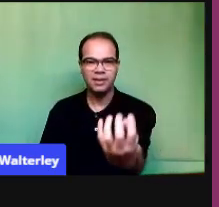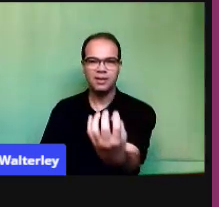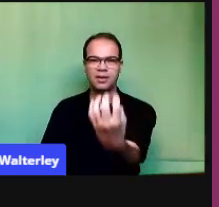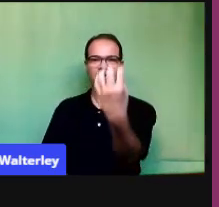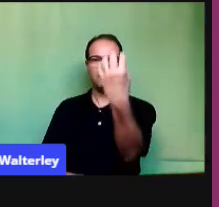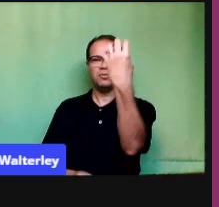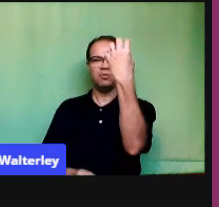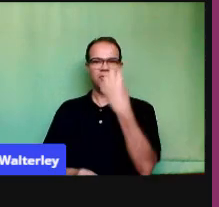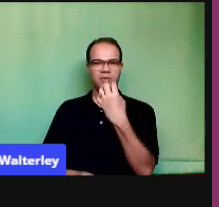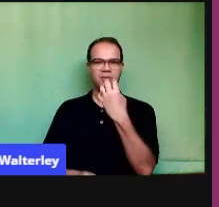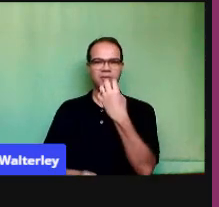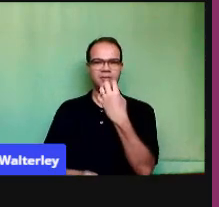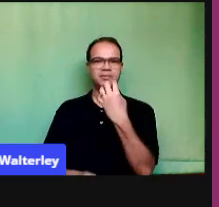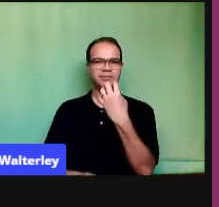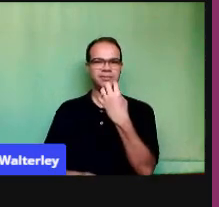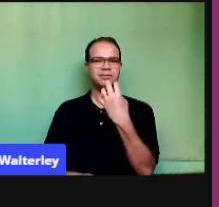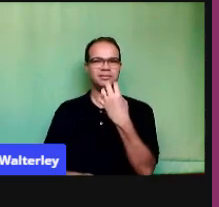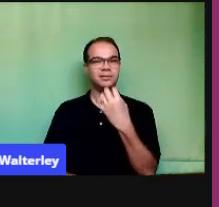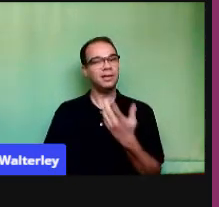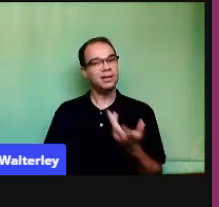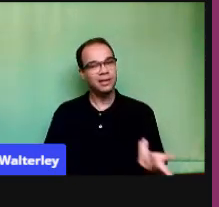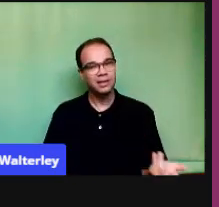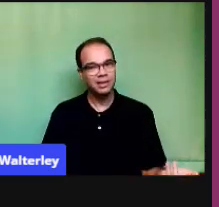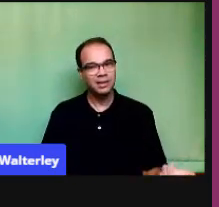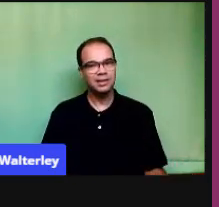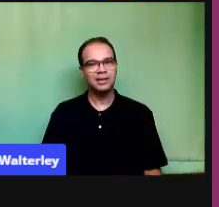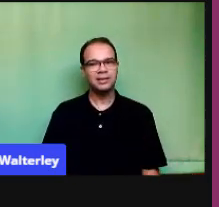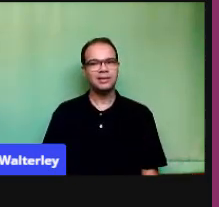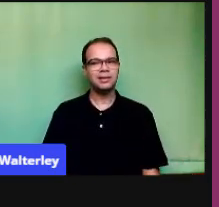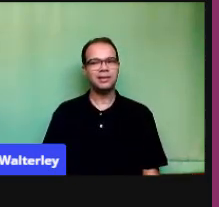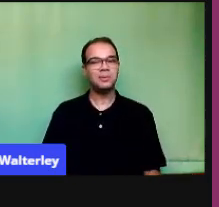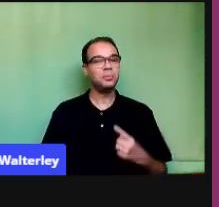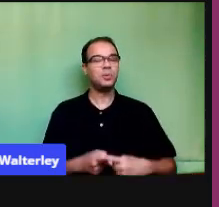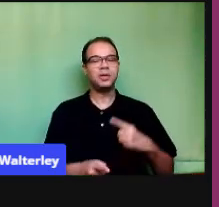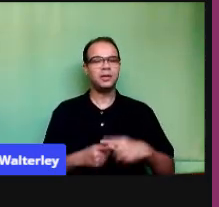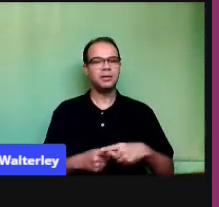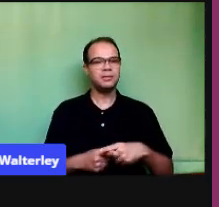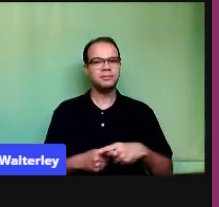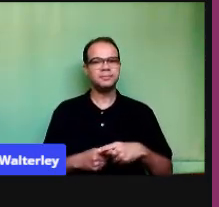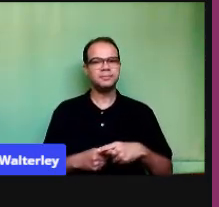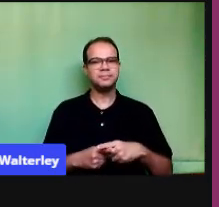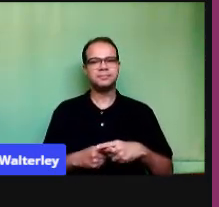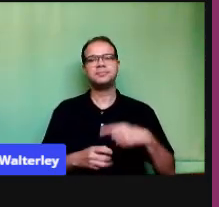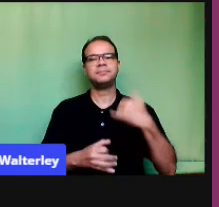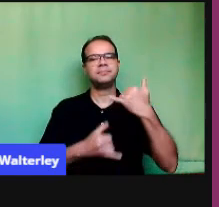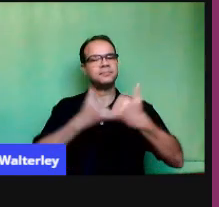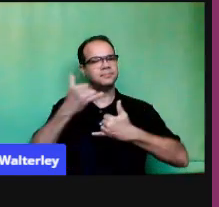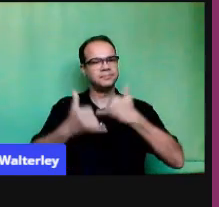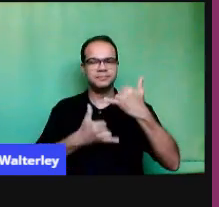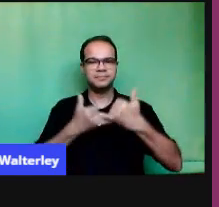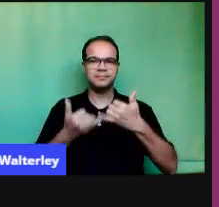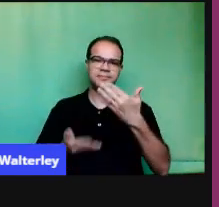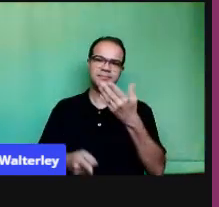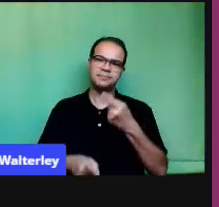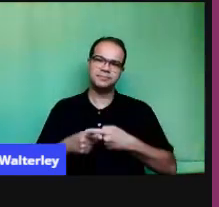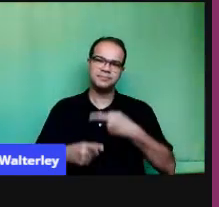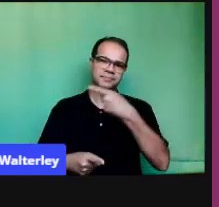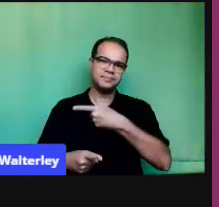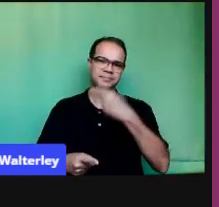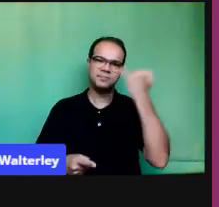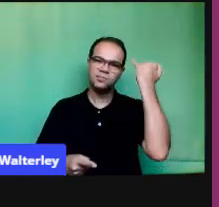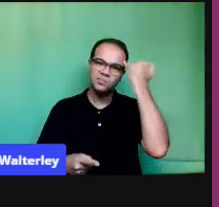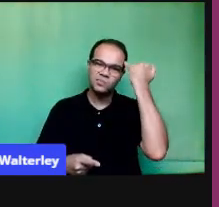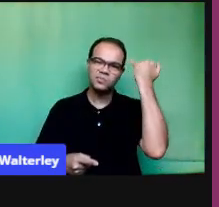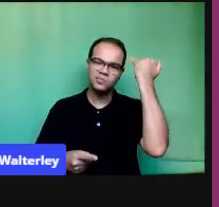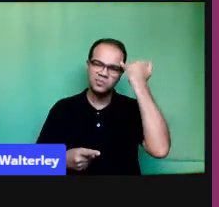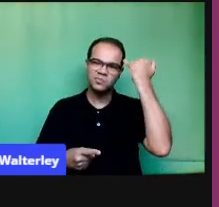robozinho construído aí para distrair um cão para não ficar no ócio absoluto. Né? Os pet shops